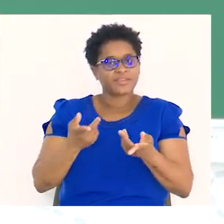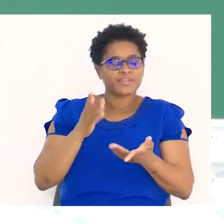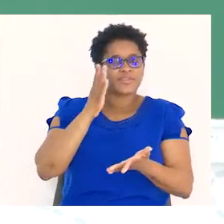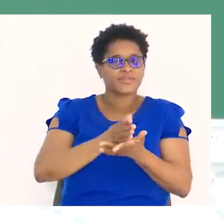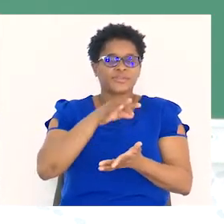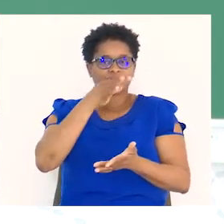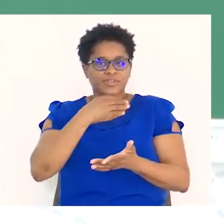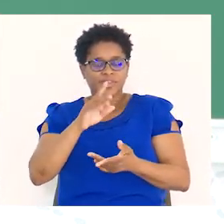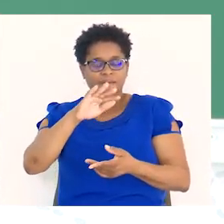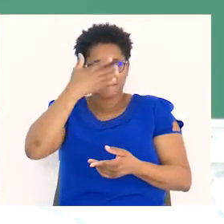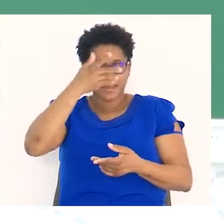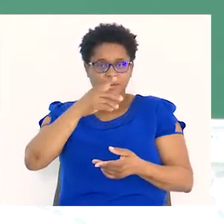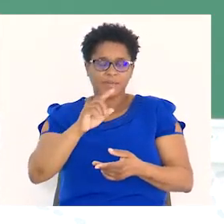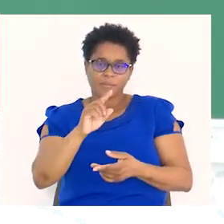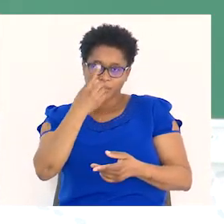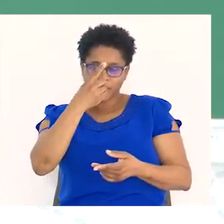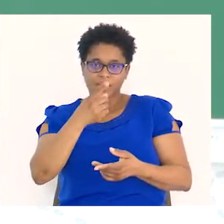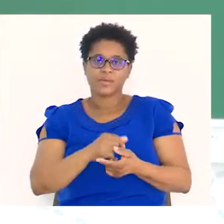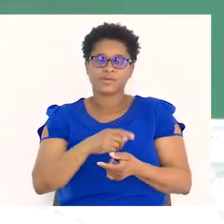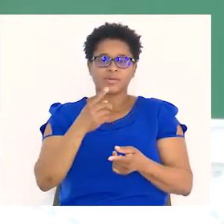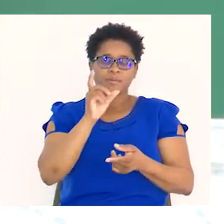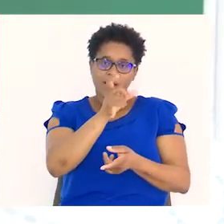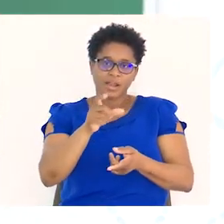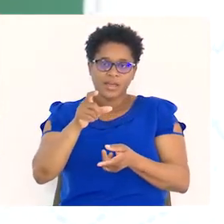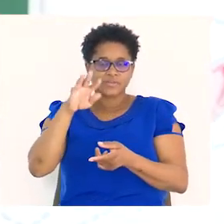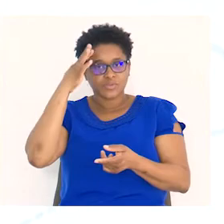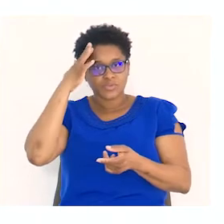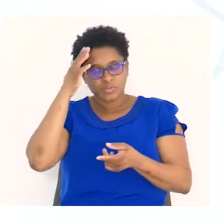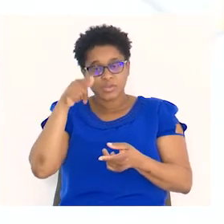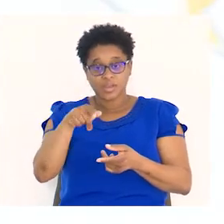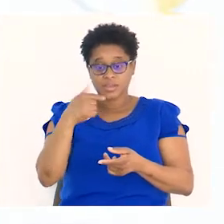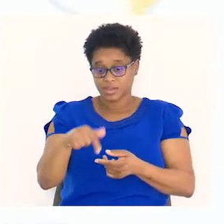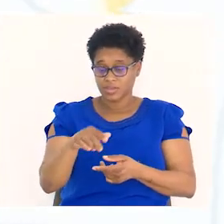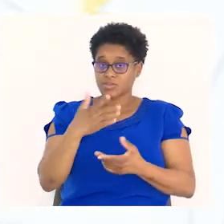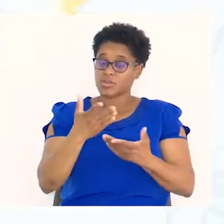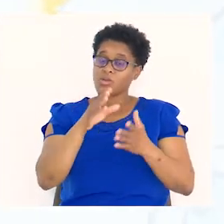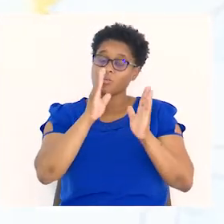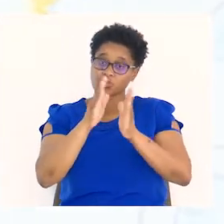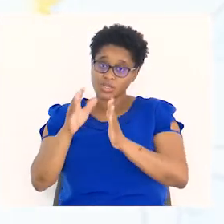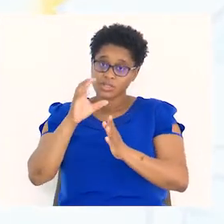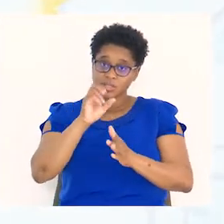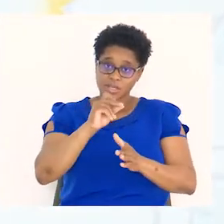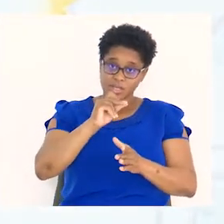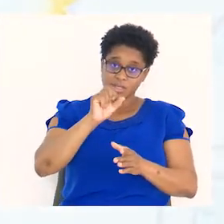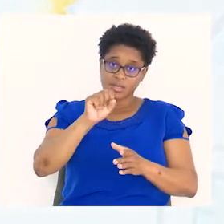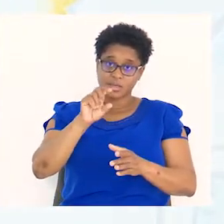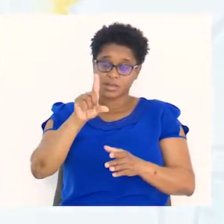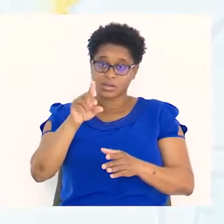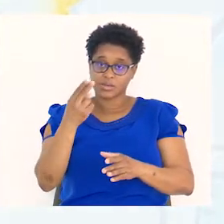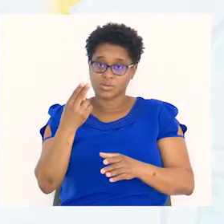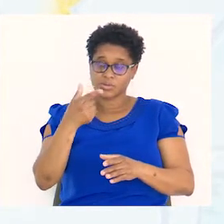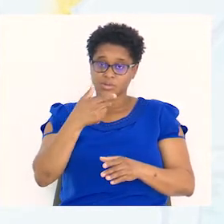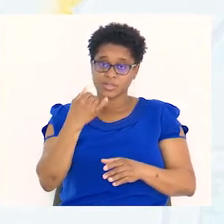totalmente diferente. E aplicando o que é que diz? Apenas o primeiro elemento flexiona em número, mas aqui como tu tens aquilo